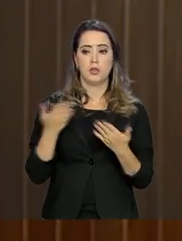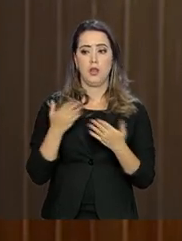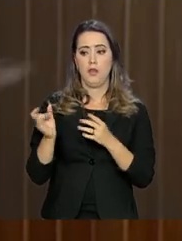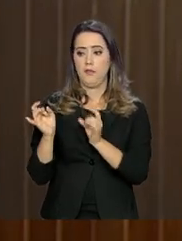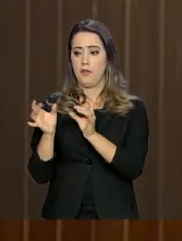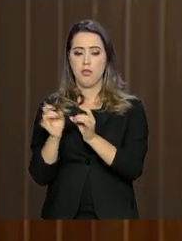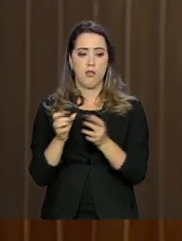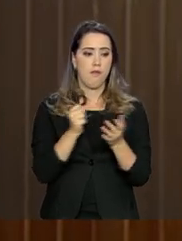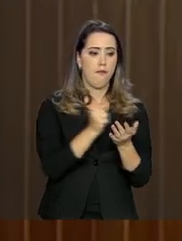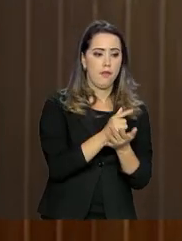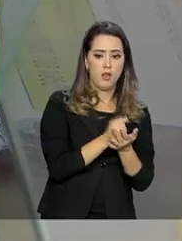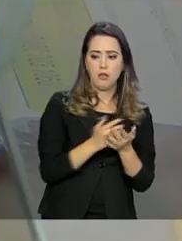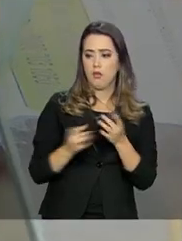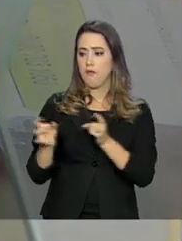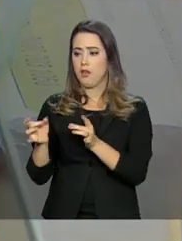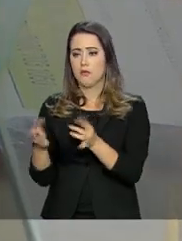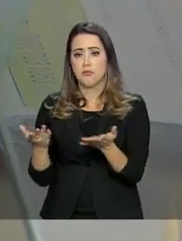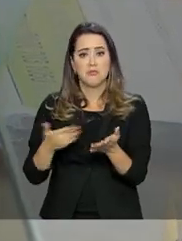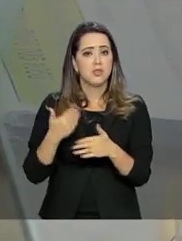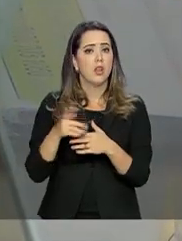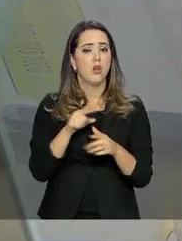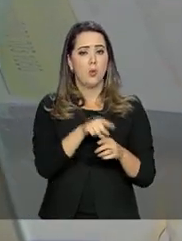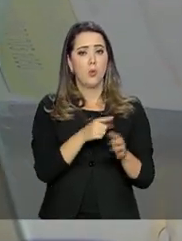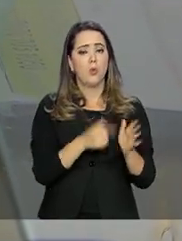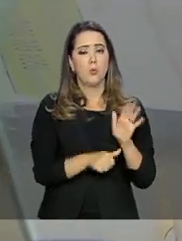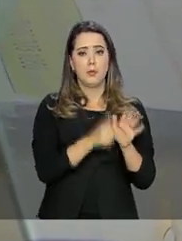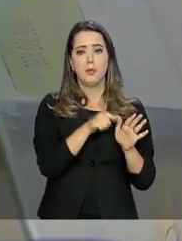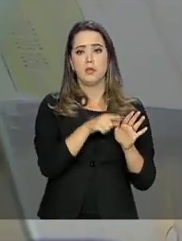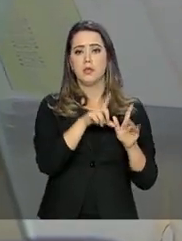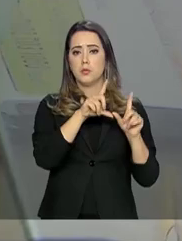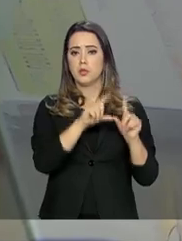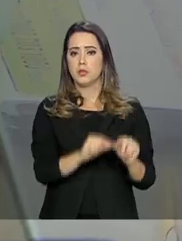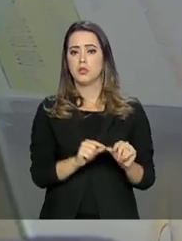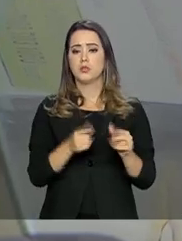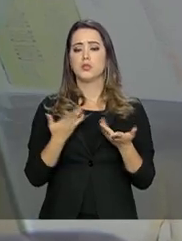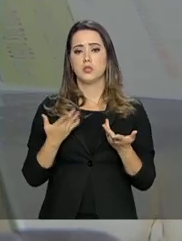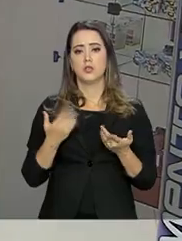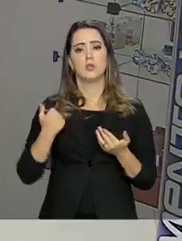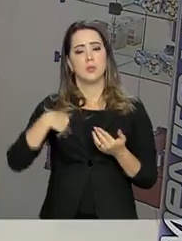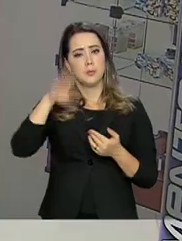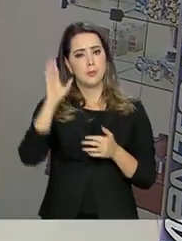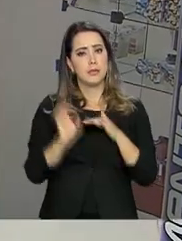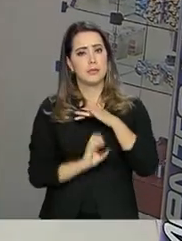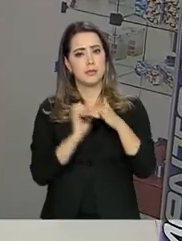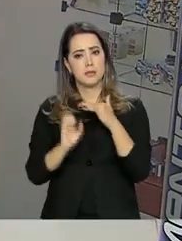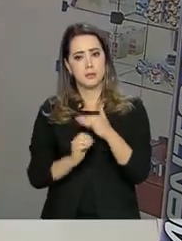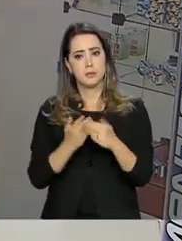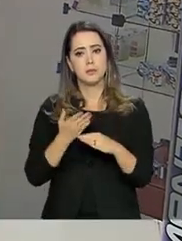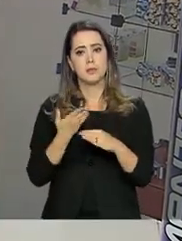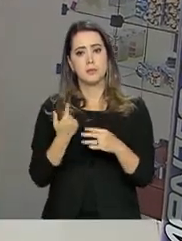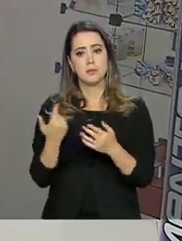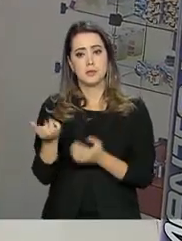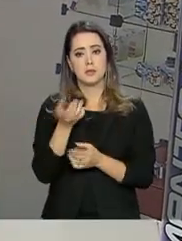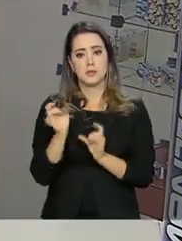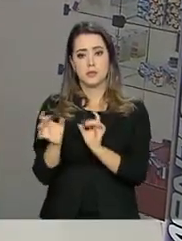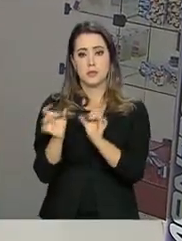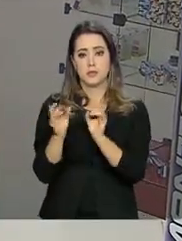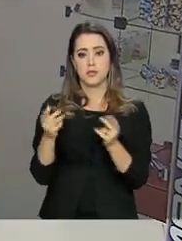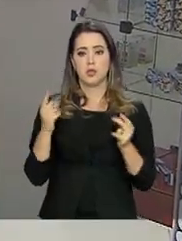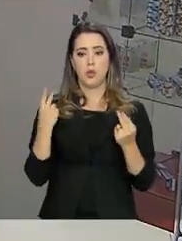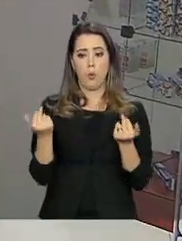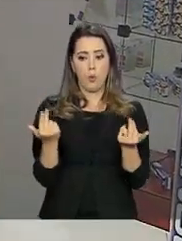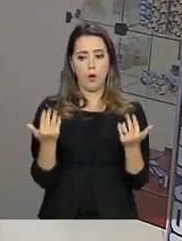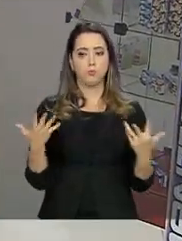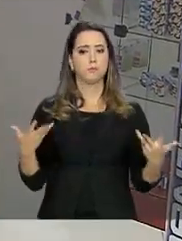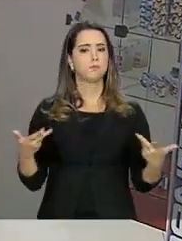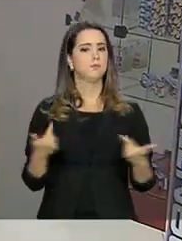de referência também em baixa produz há coisa melhor que a economia que é competição entre produtos de qualidade equivalente dando ao